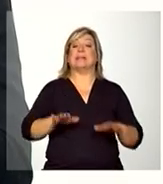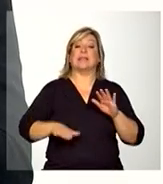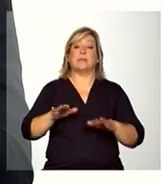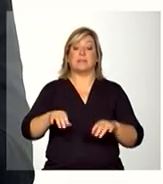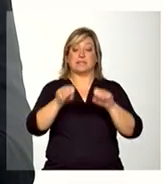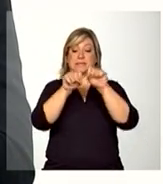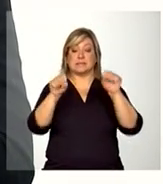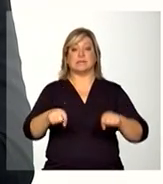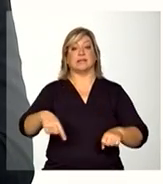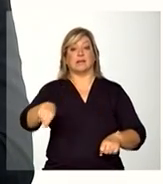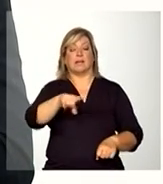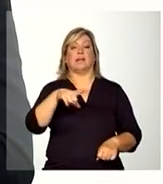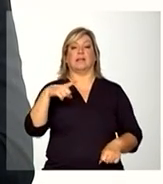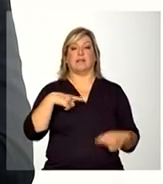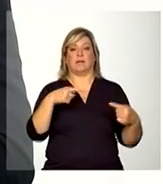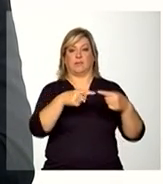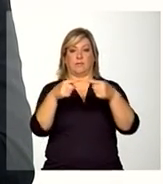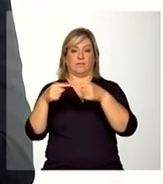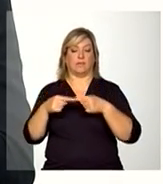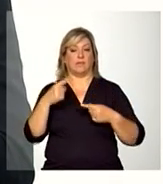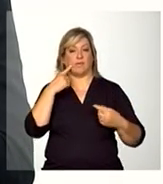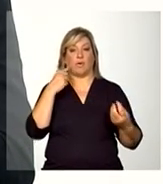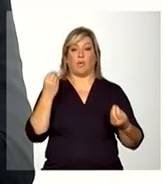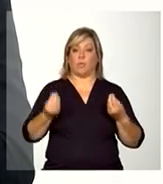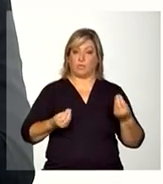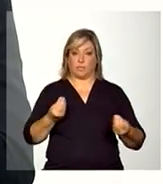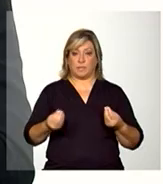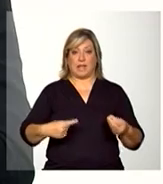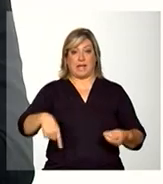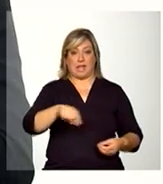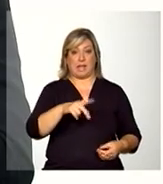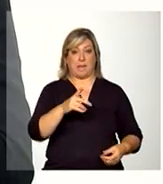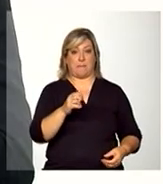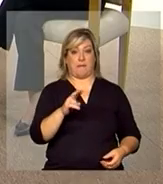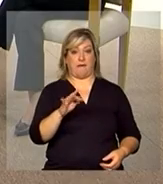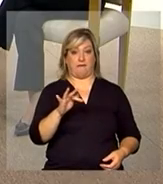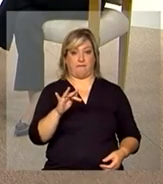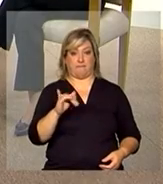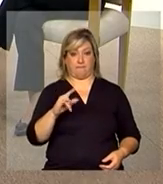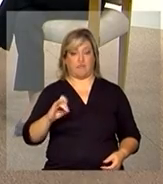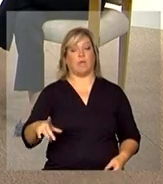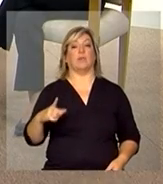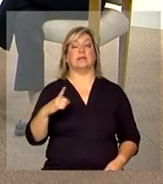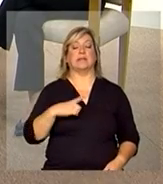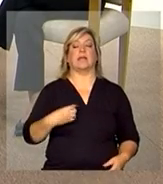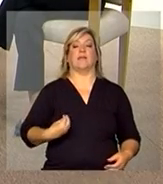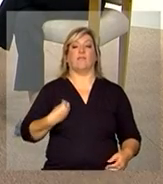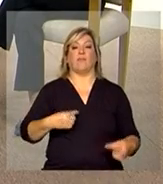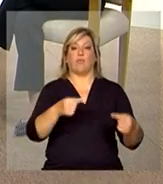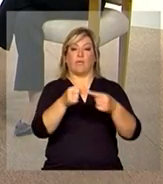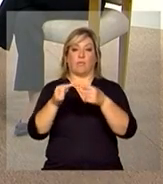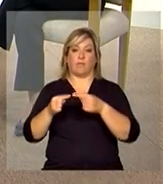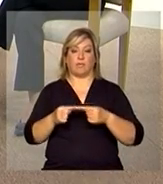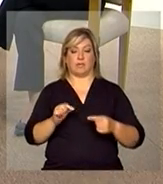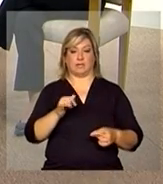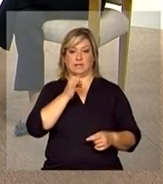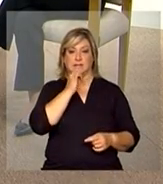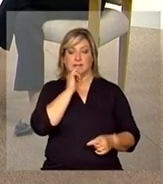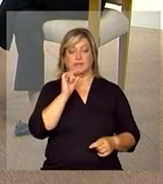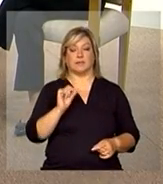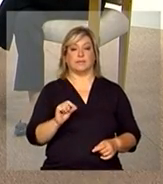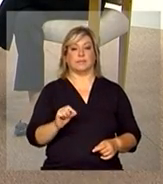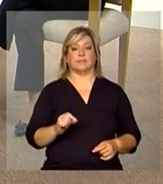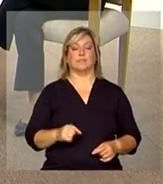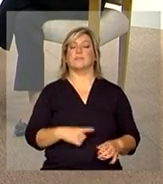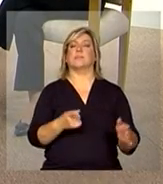é listado um conjunto de perfis e esses perfis possuem um conjunto de funcionalidades ou seja como se